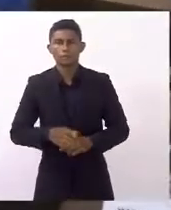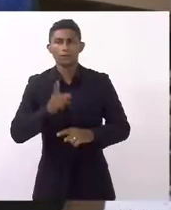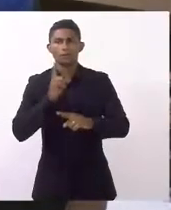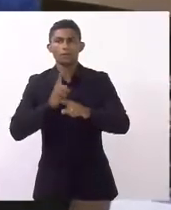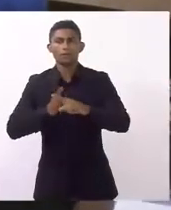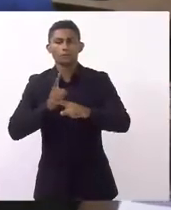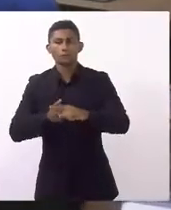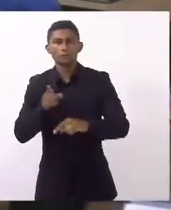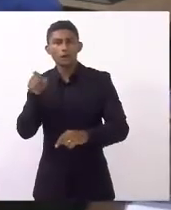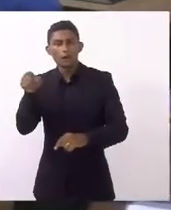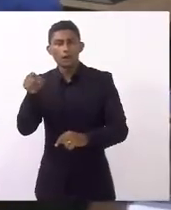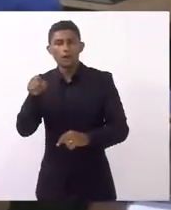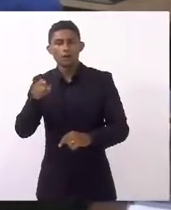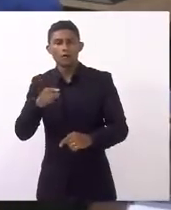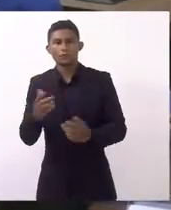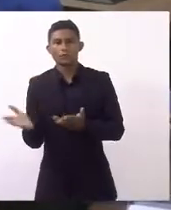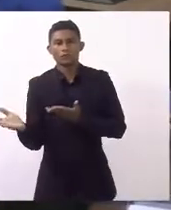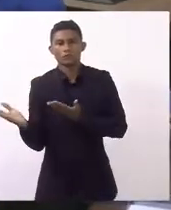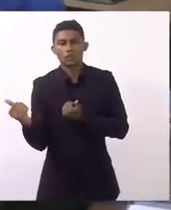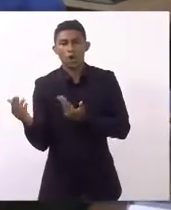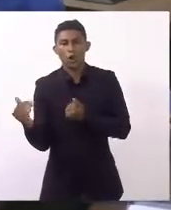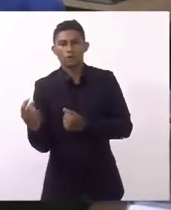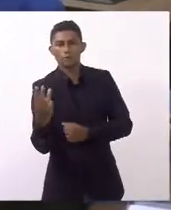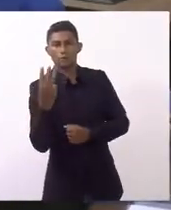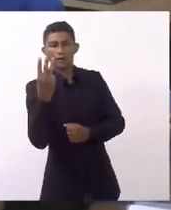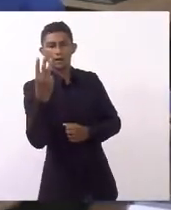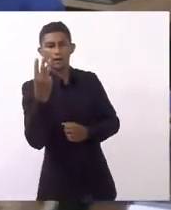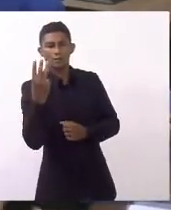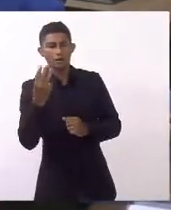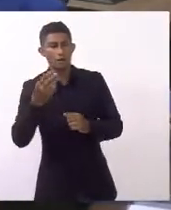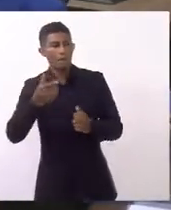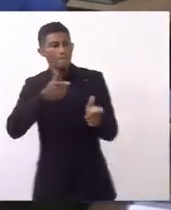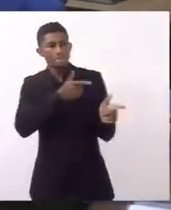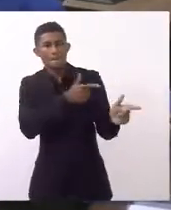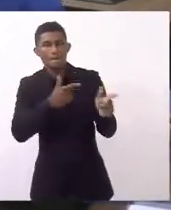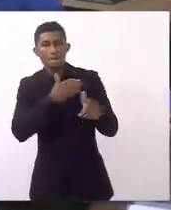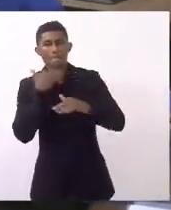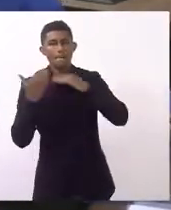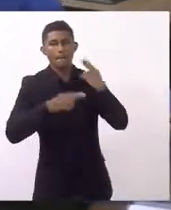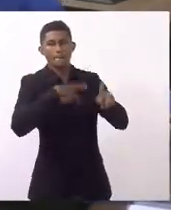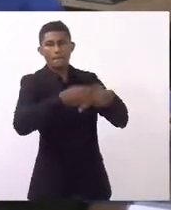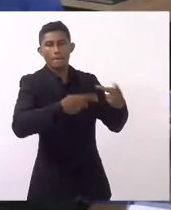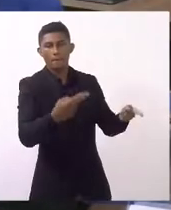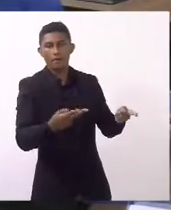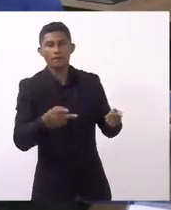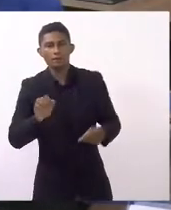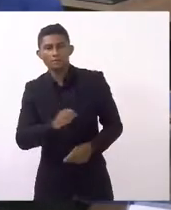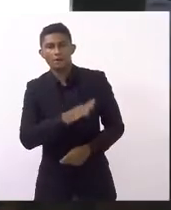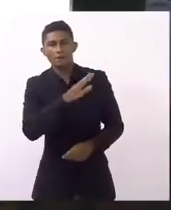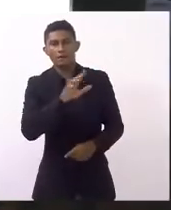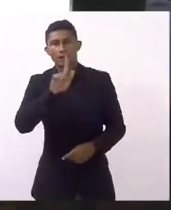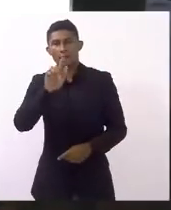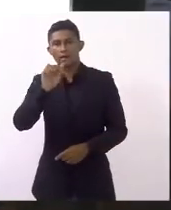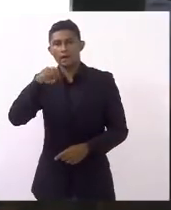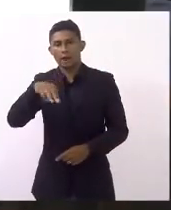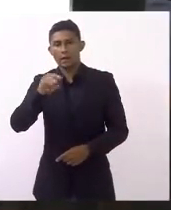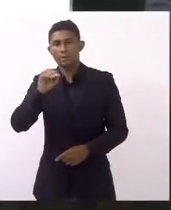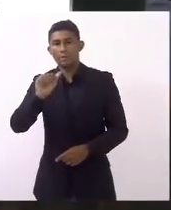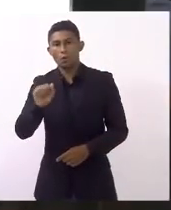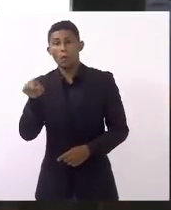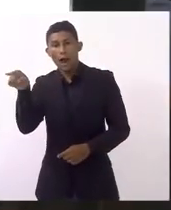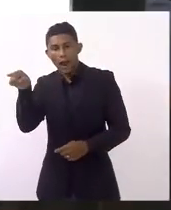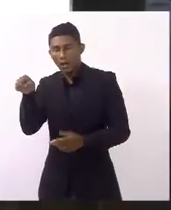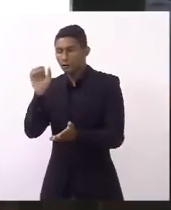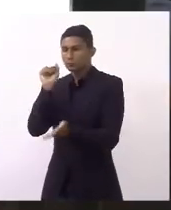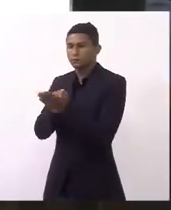assassinato de três jovens na favela da Gamboa por denunciar inclusive ao é a hoje está